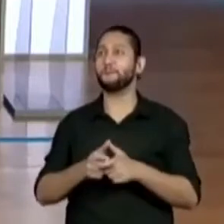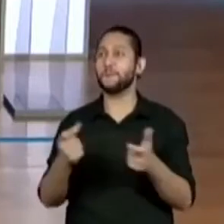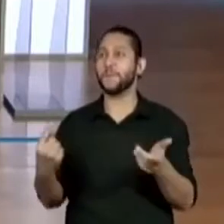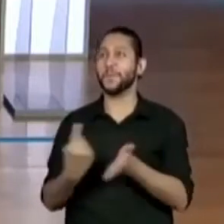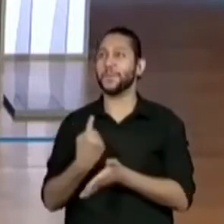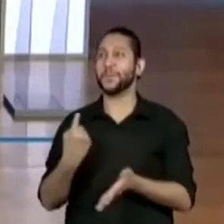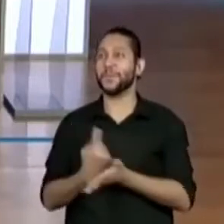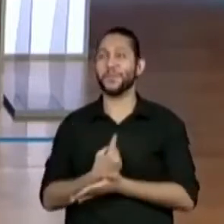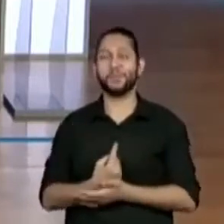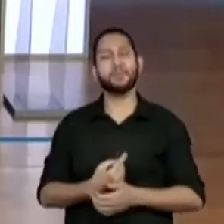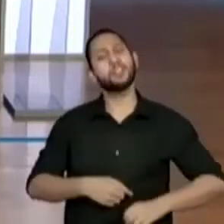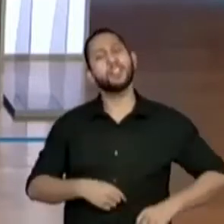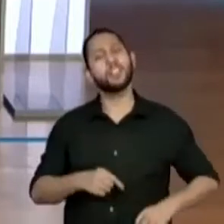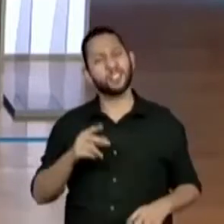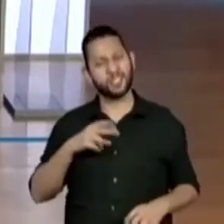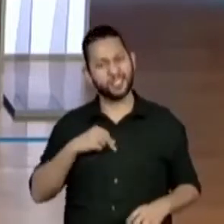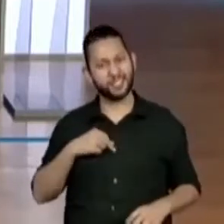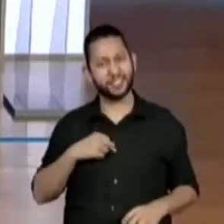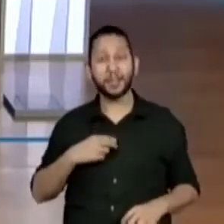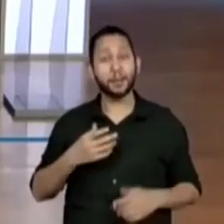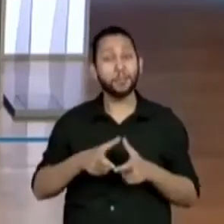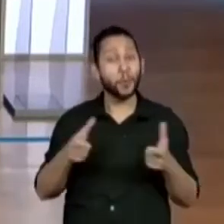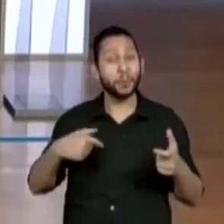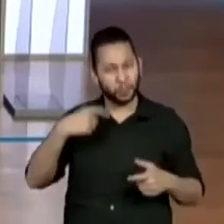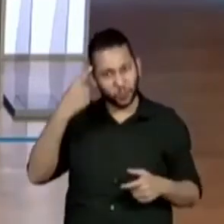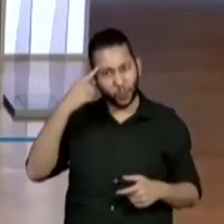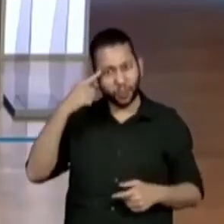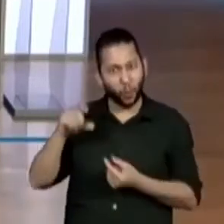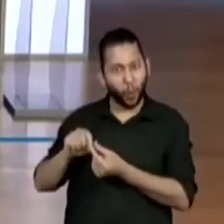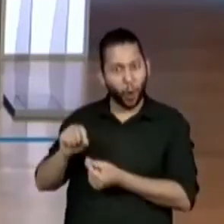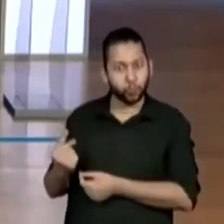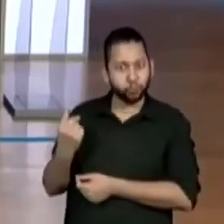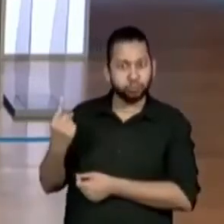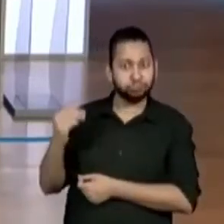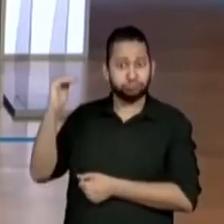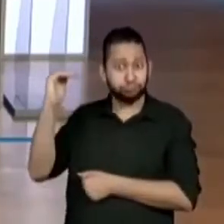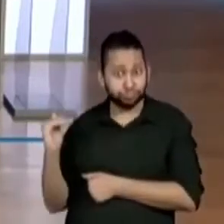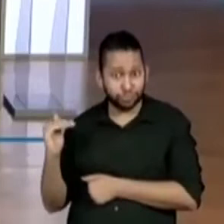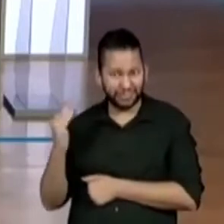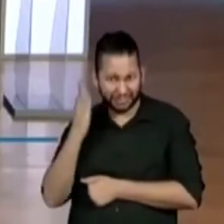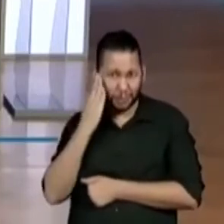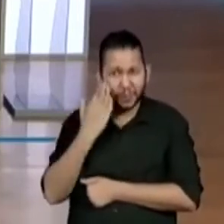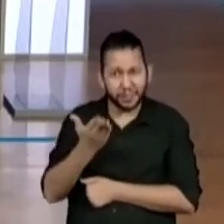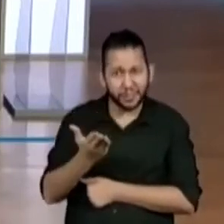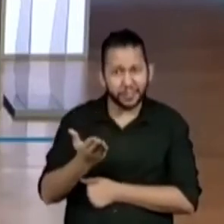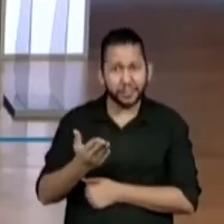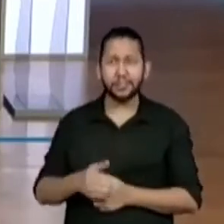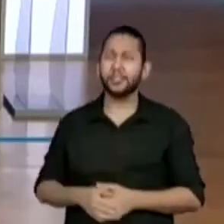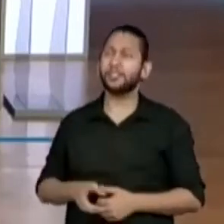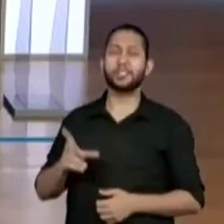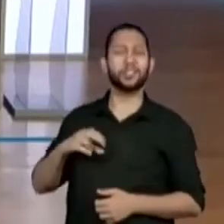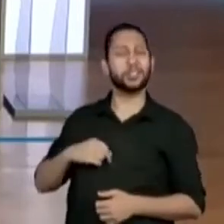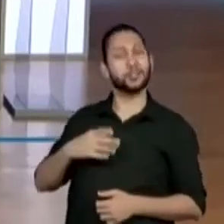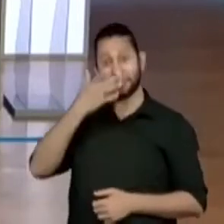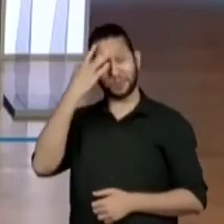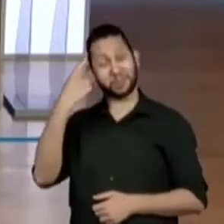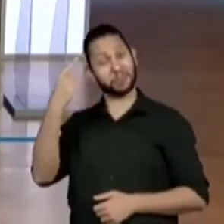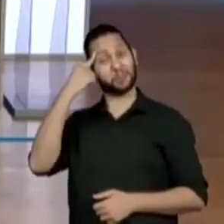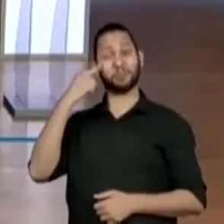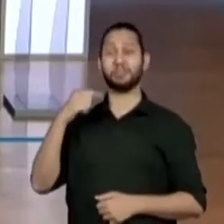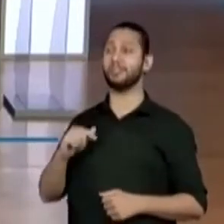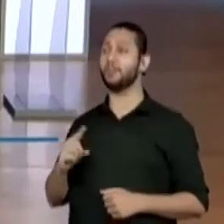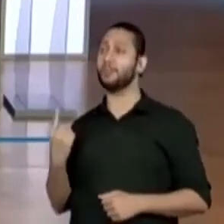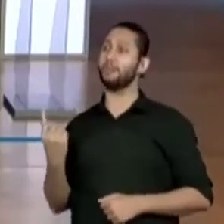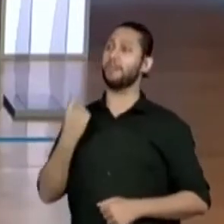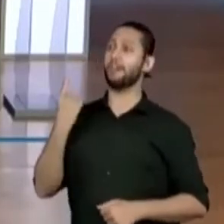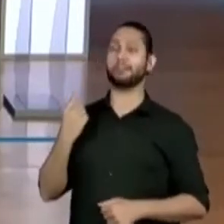iam saber. Será que eles não sabiam que eu era tão baixinha assim? É que na Só televisão olhando a engana um TV? pouco, né? Poxa, aí agora você acabou com todo o encantamento pra ali. No né? caso, ela é